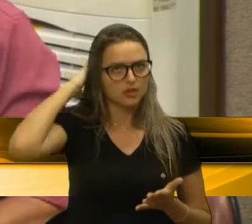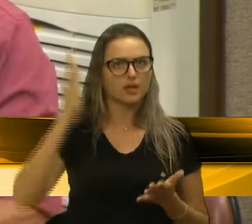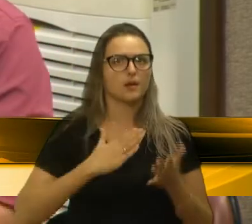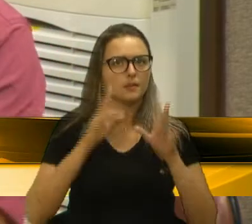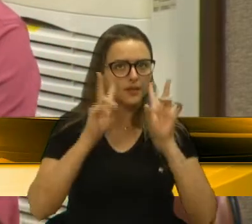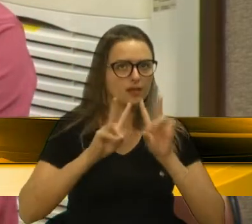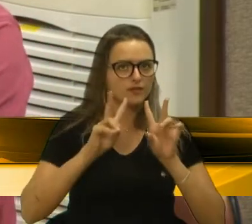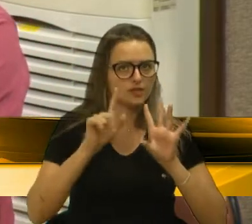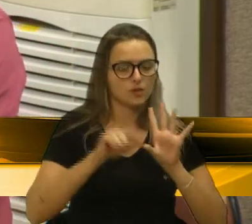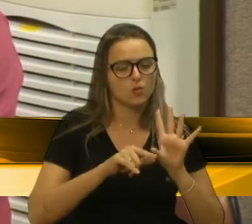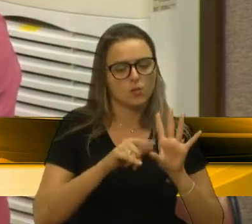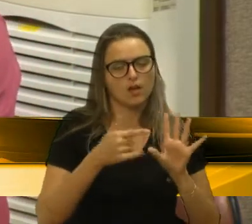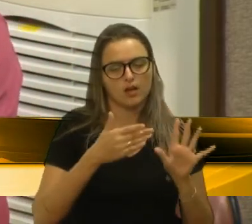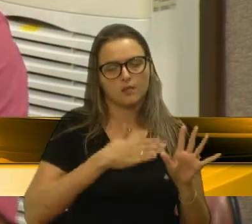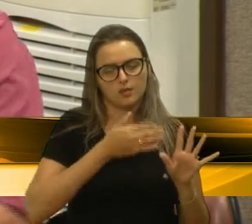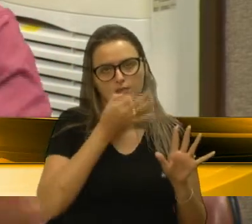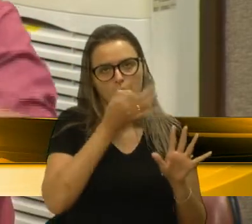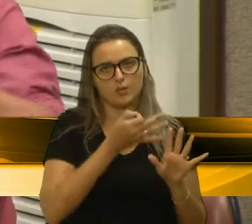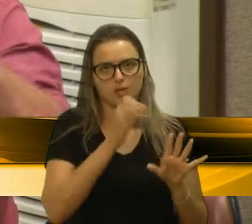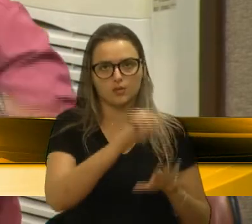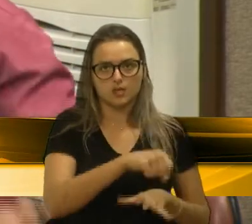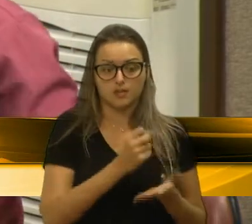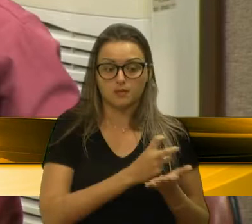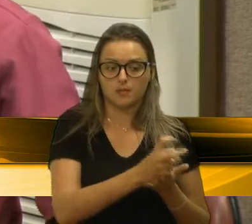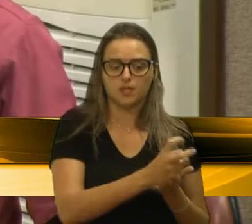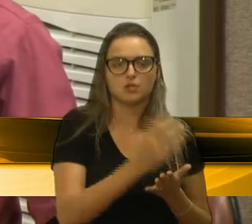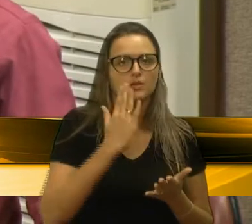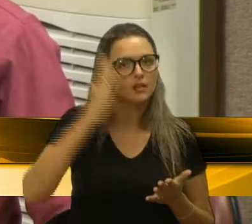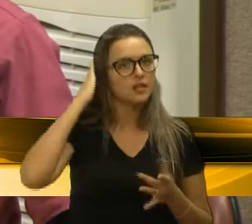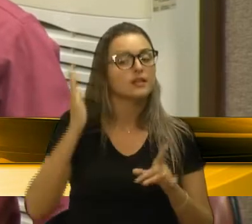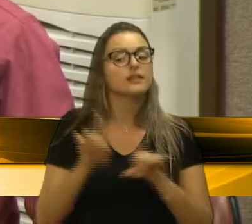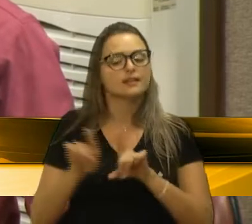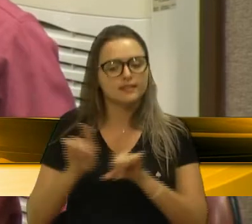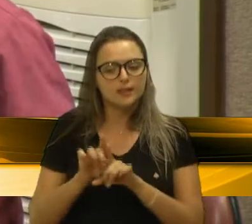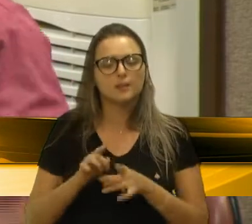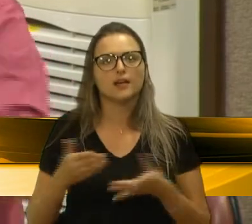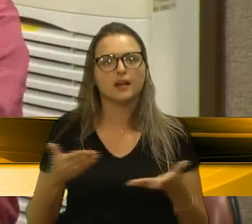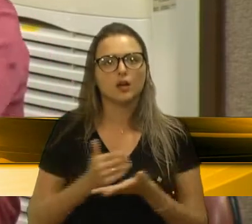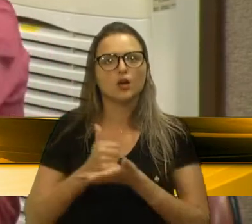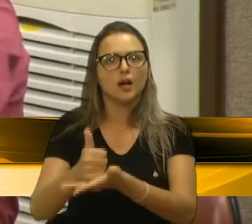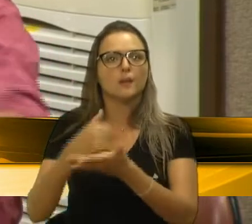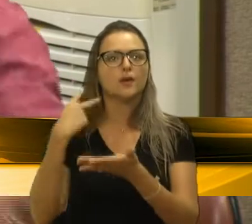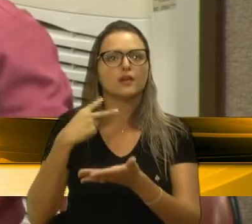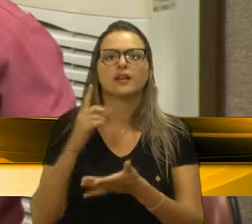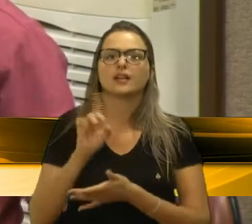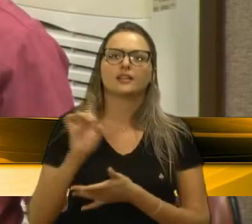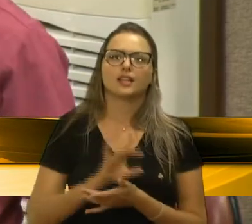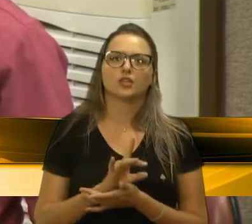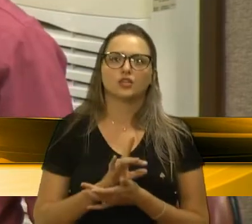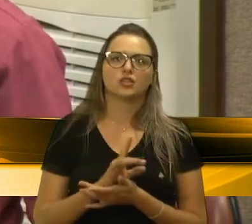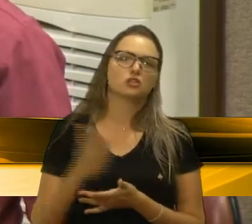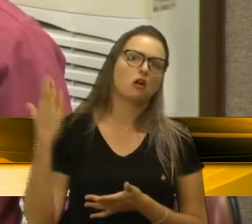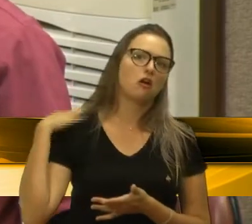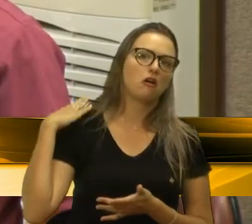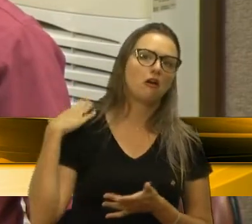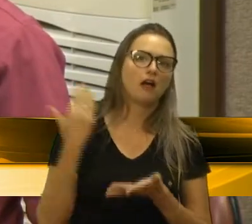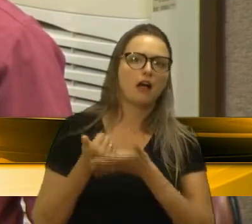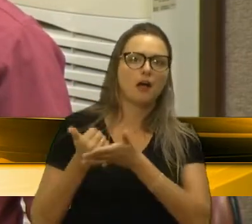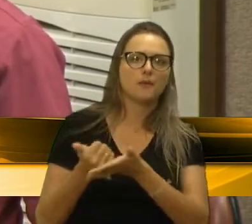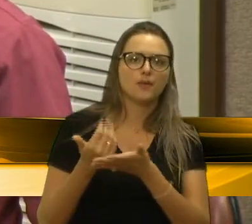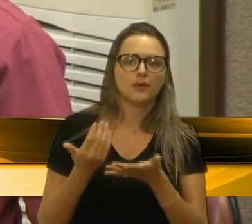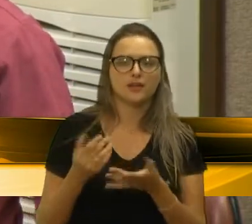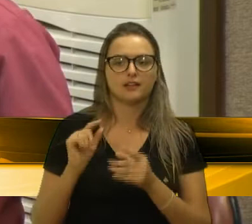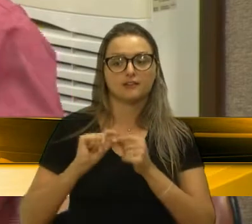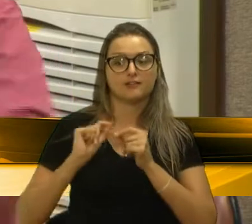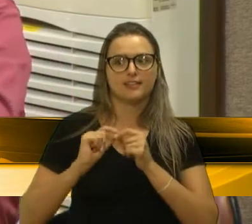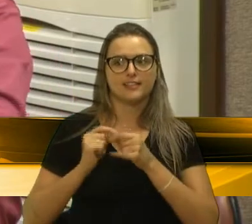voltei para a retirada precisava que também vende a cara para bater não fique só batendo nas costas de outras pessoas que faziam agradinho